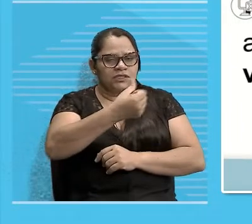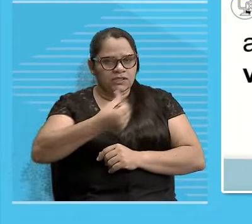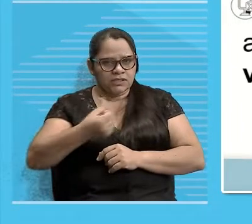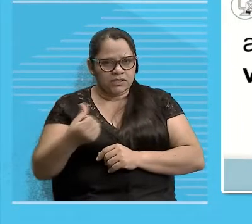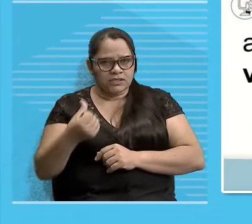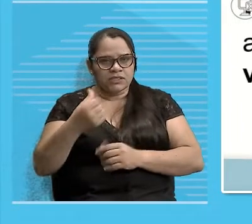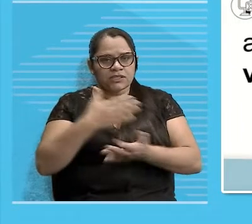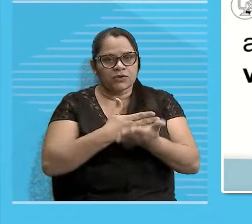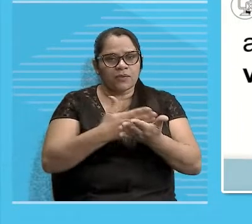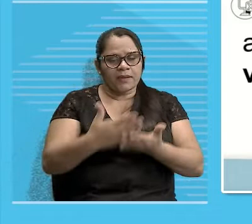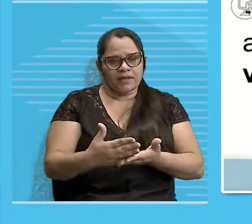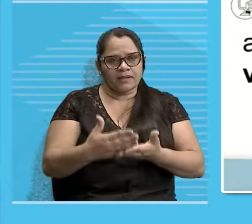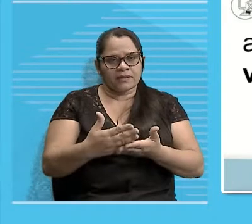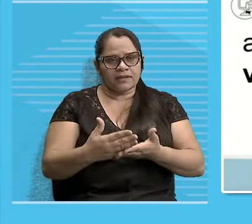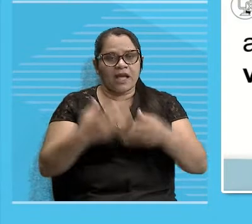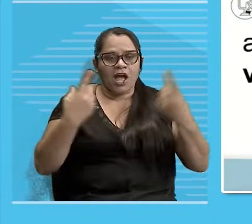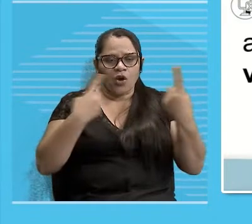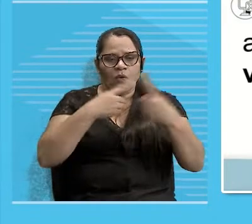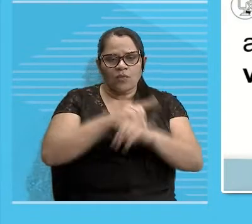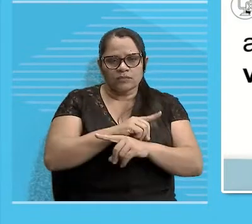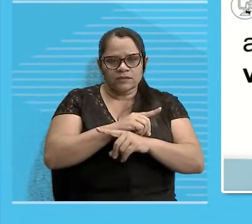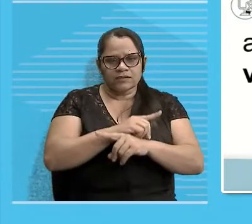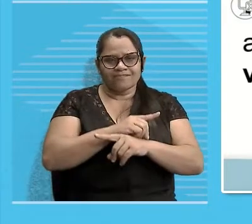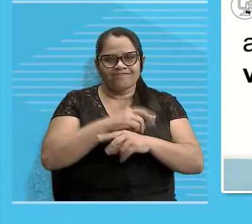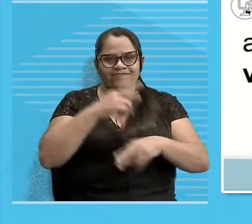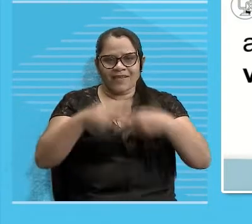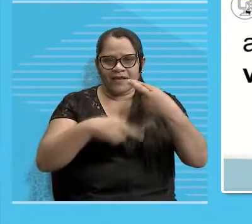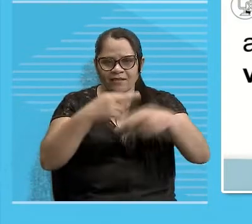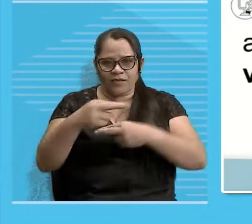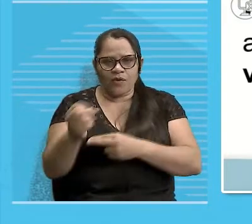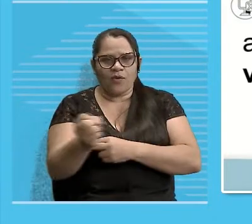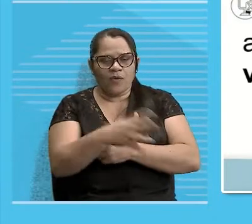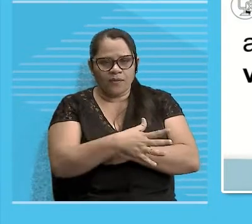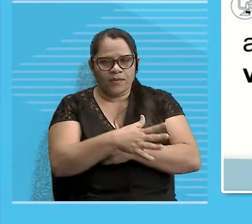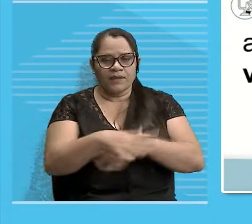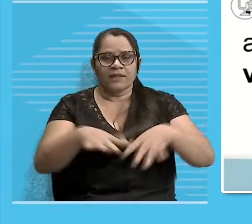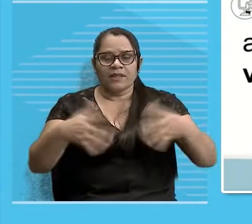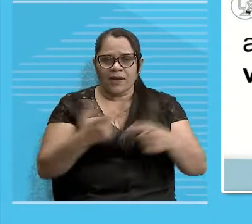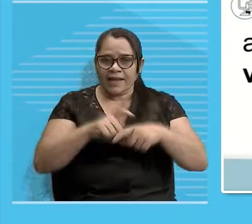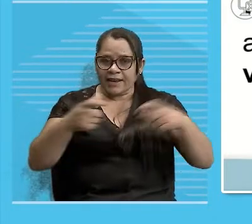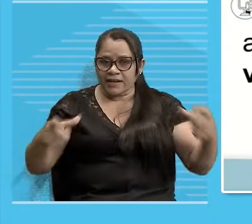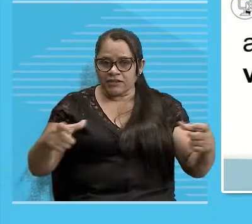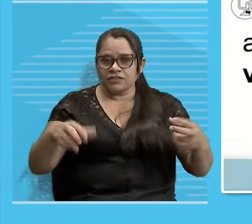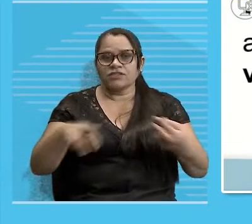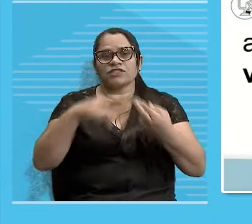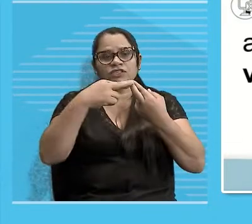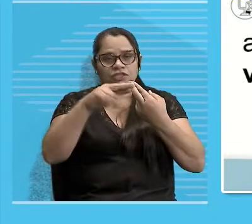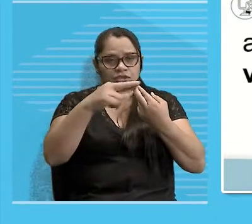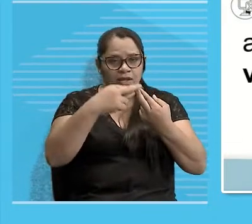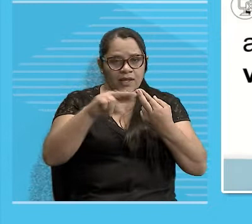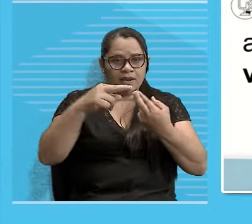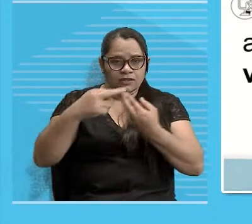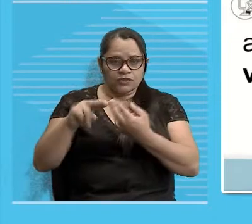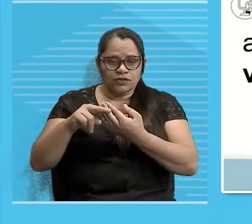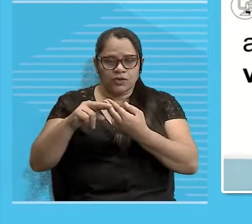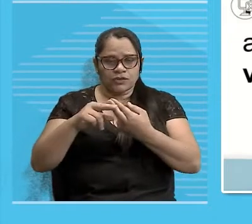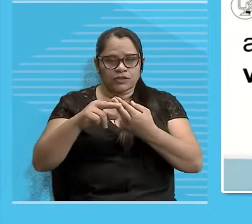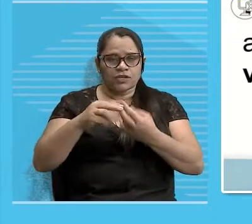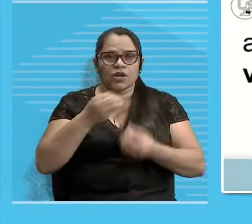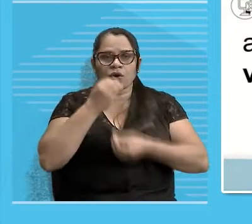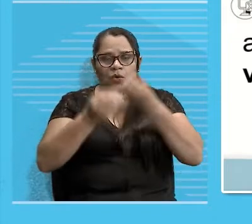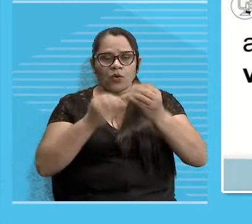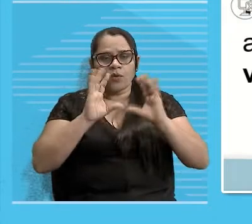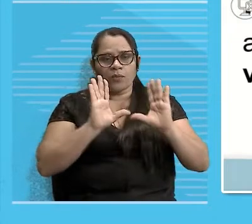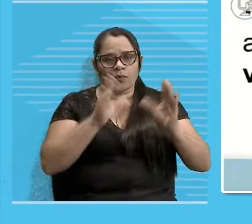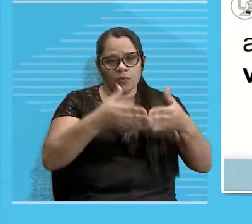ter aí a contra-reforma. Então, as grandes ordens religiosas, como a Companhia de Jesus, né? E